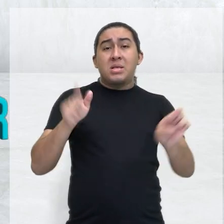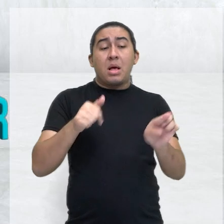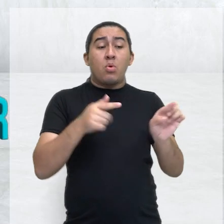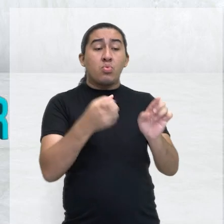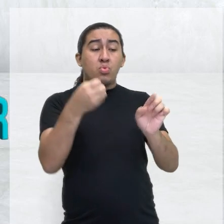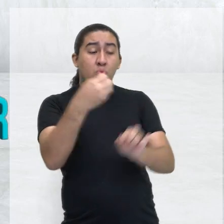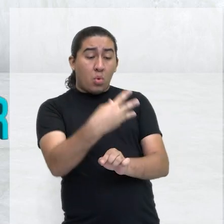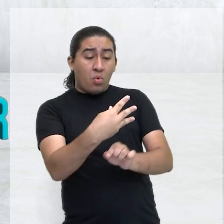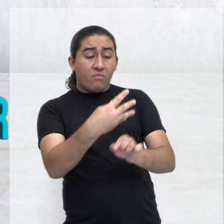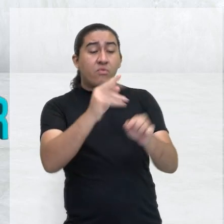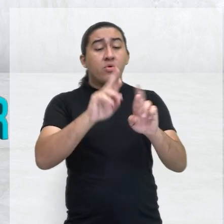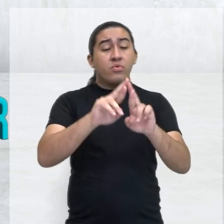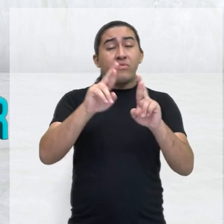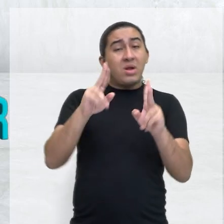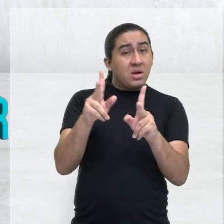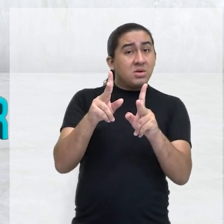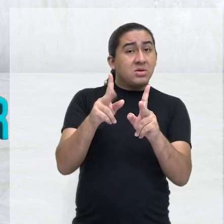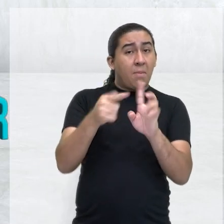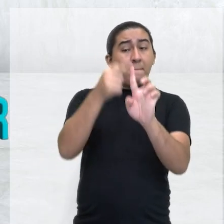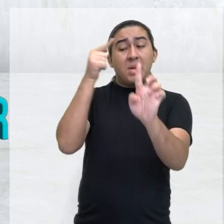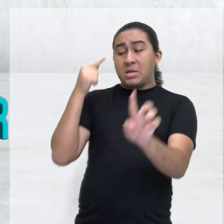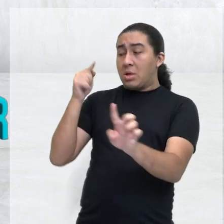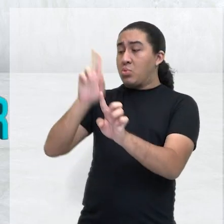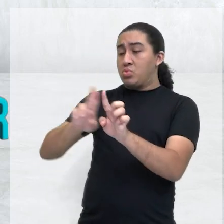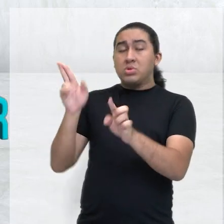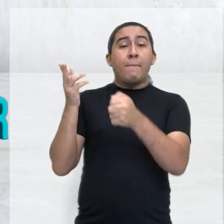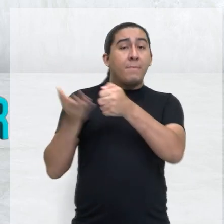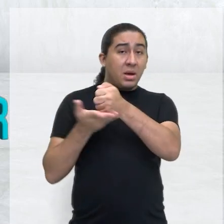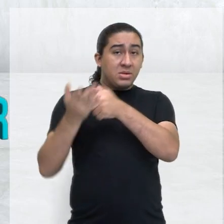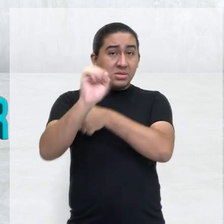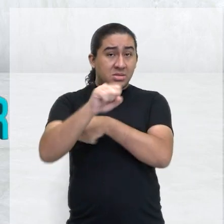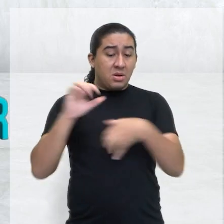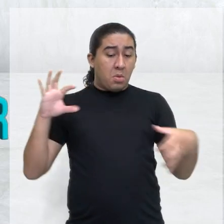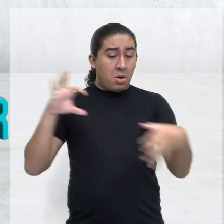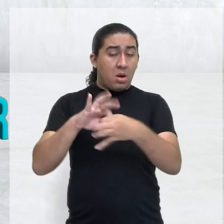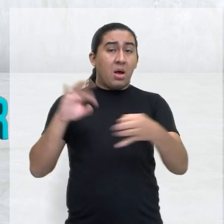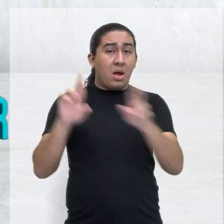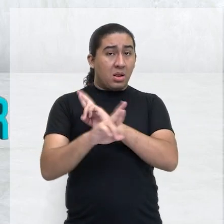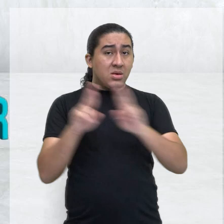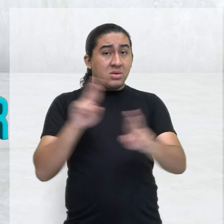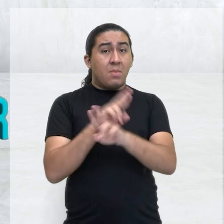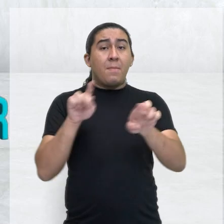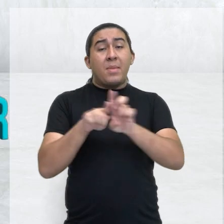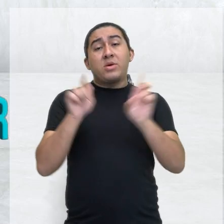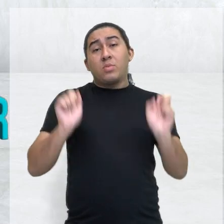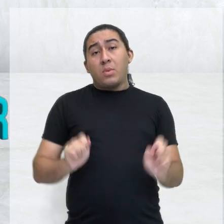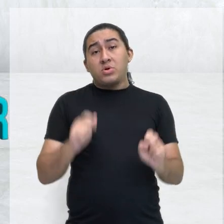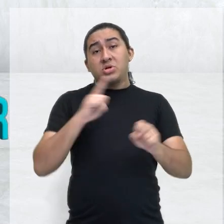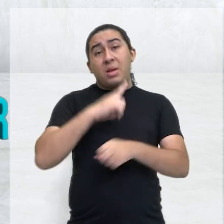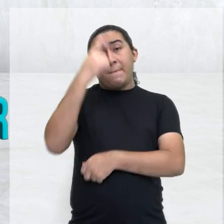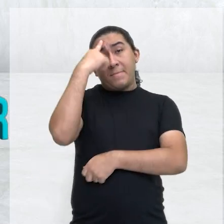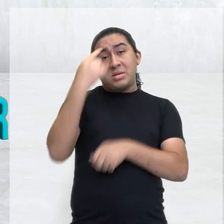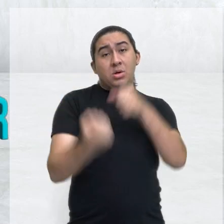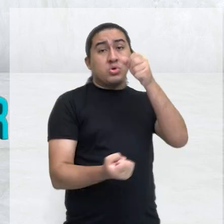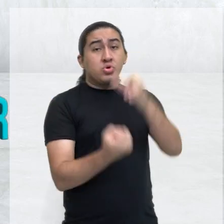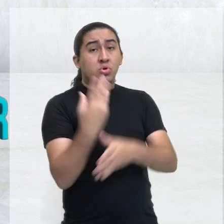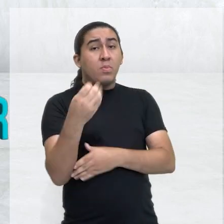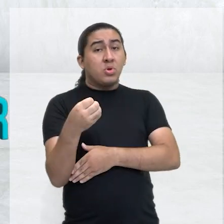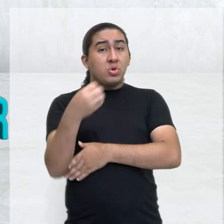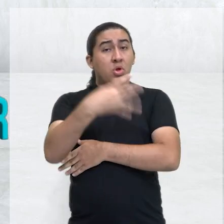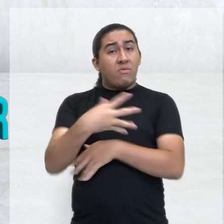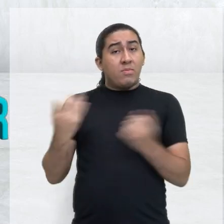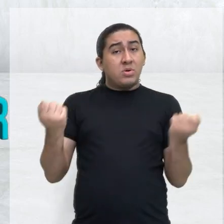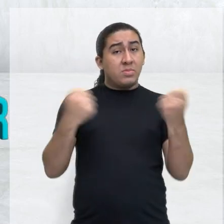pautado no passado, de não podemos descartar o que já foi feito, mas eu posso criar uma nova forma de